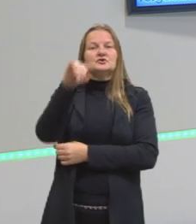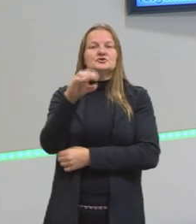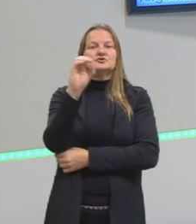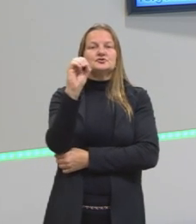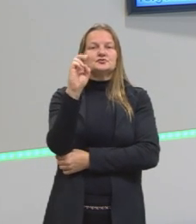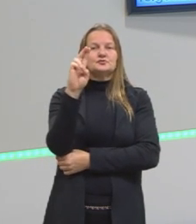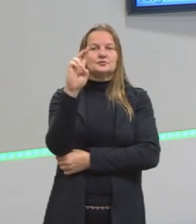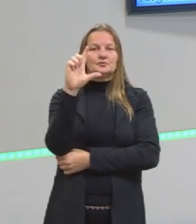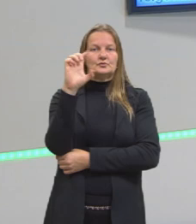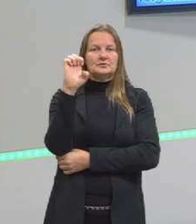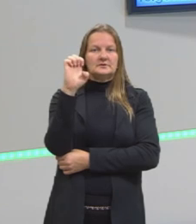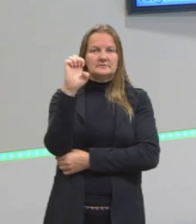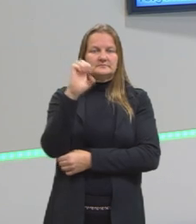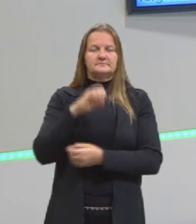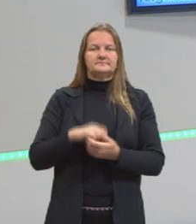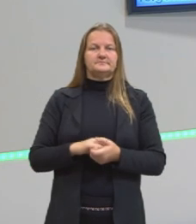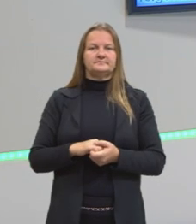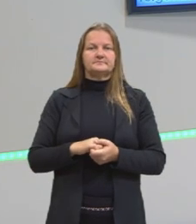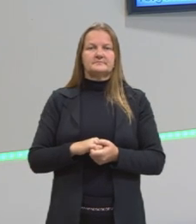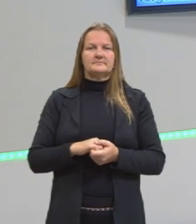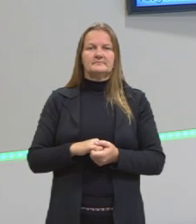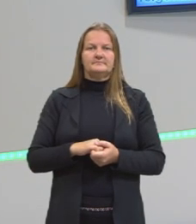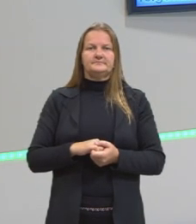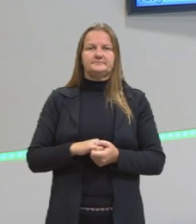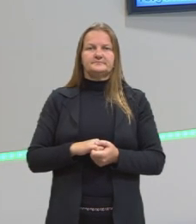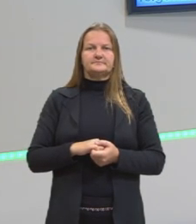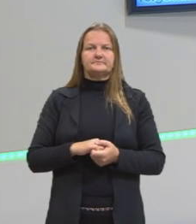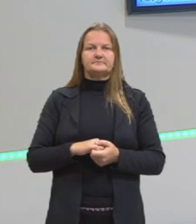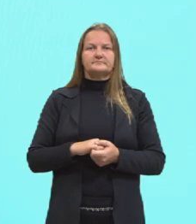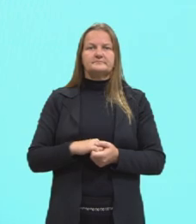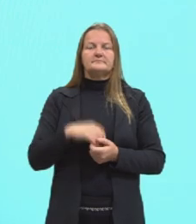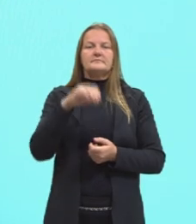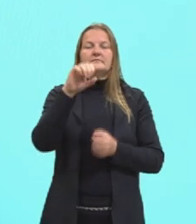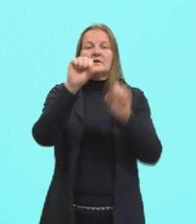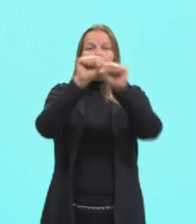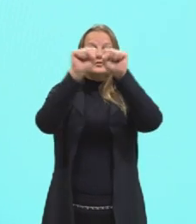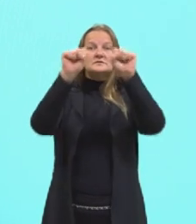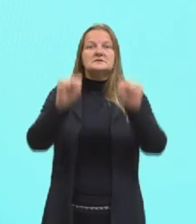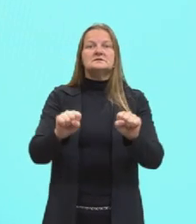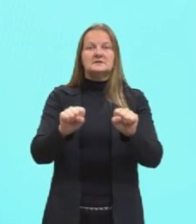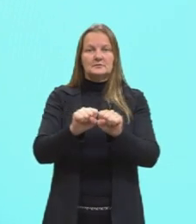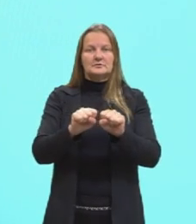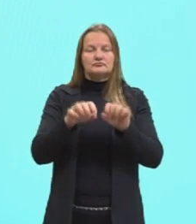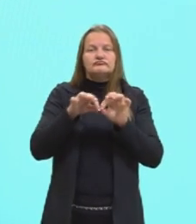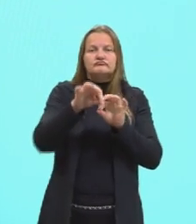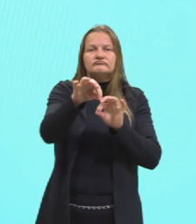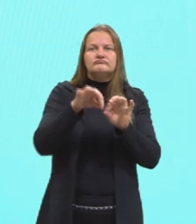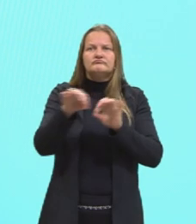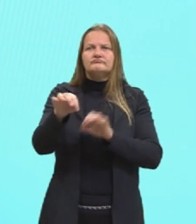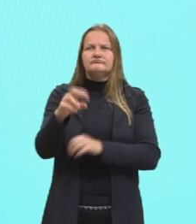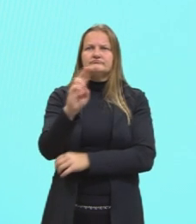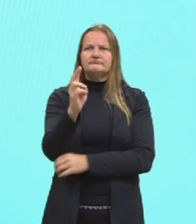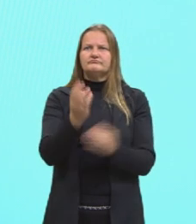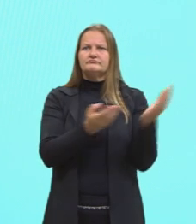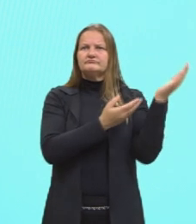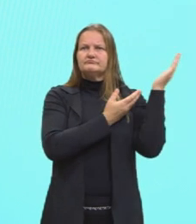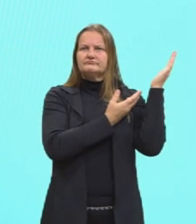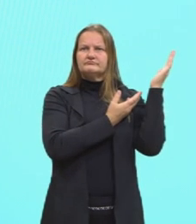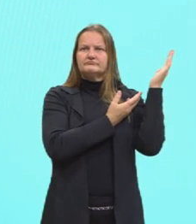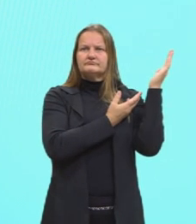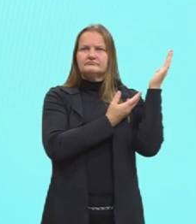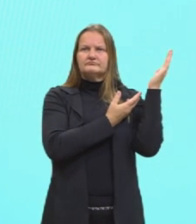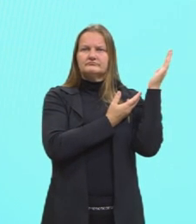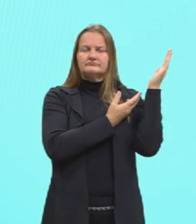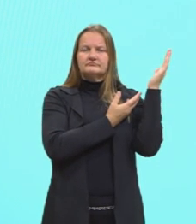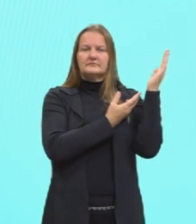Jales né a composta então pelas unidades do esse já o Zé também foi dado esse nome em